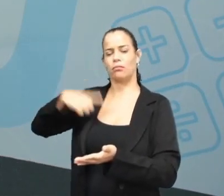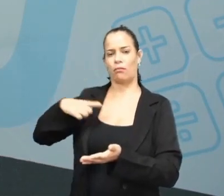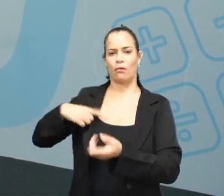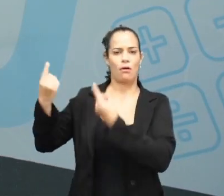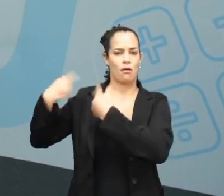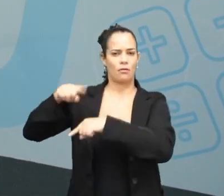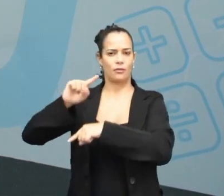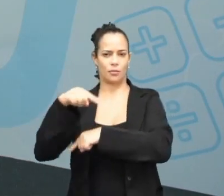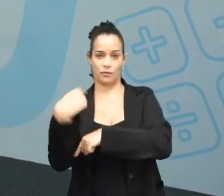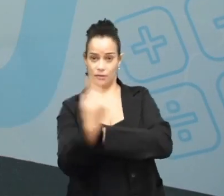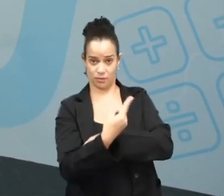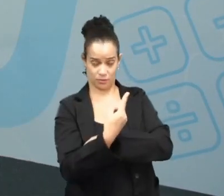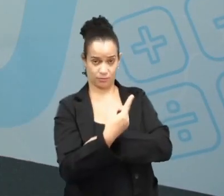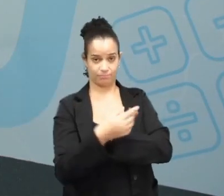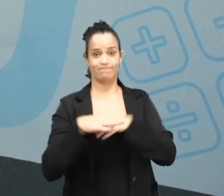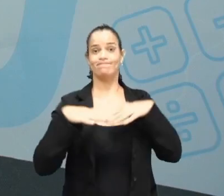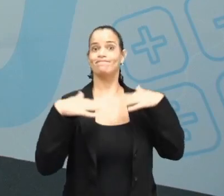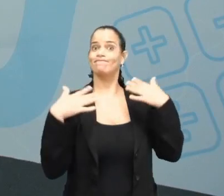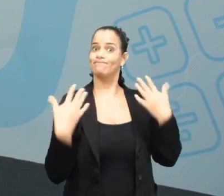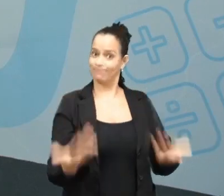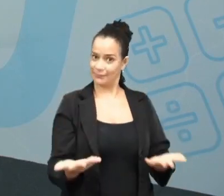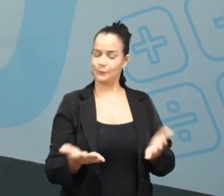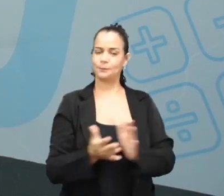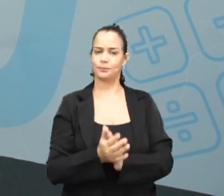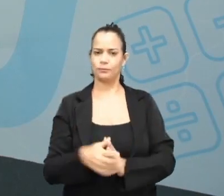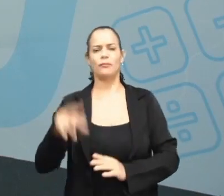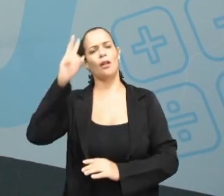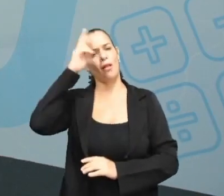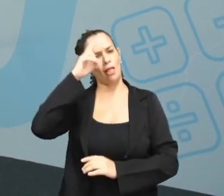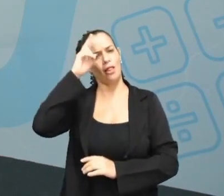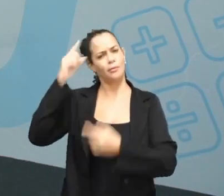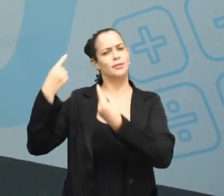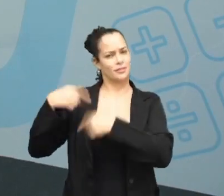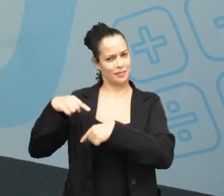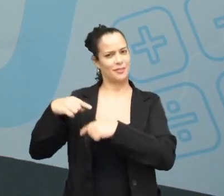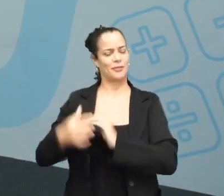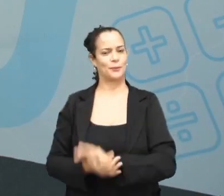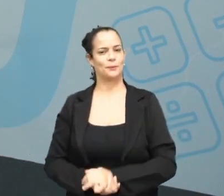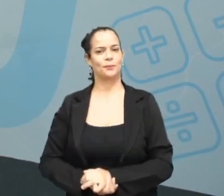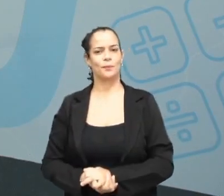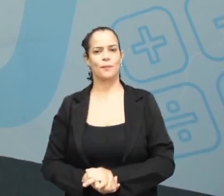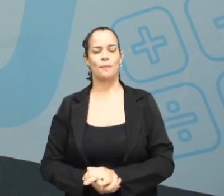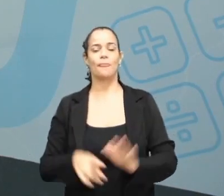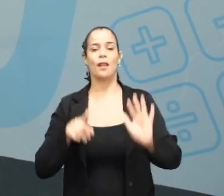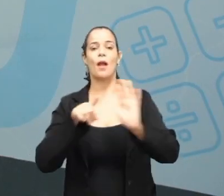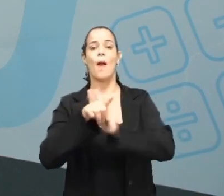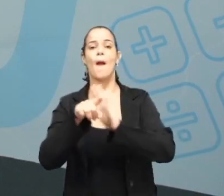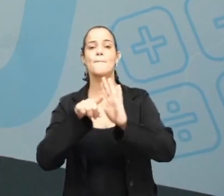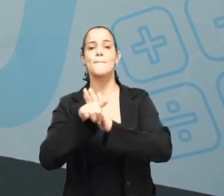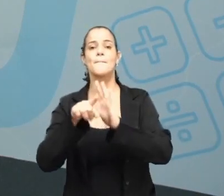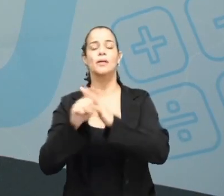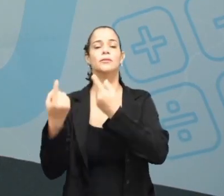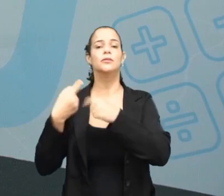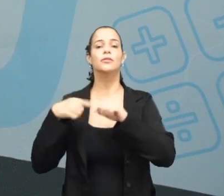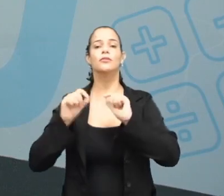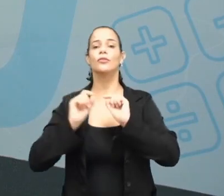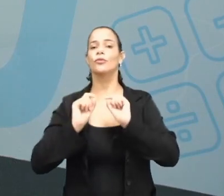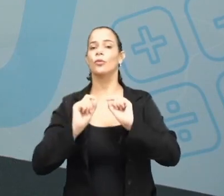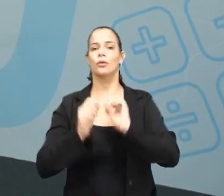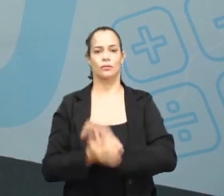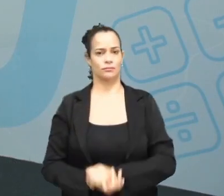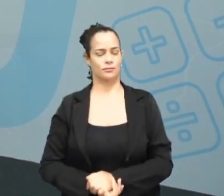vocês? Pois é, eu lembro, tá? Eu lembro desse desafio. E a pergunta do desafio foi a